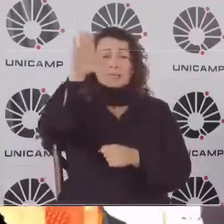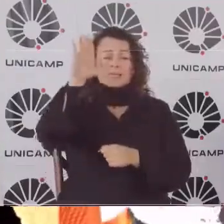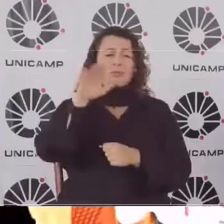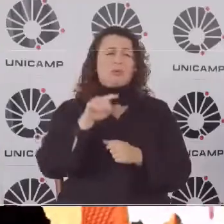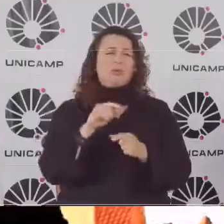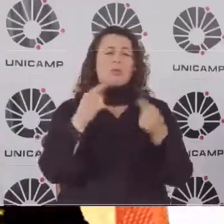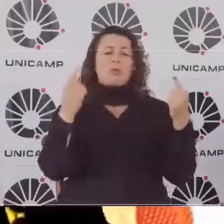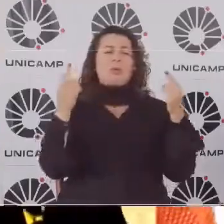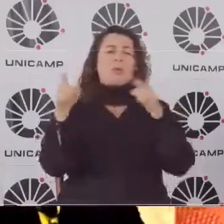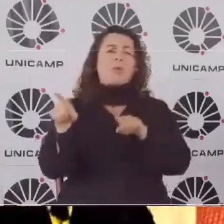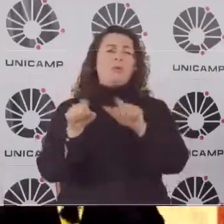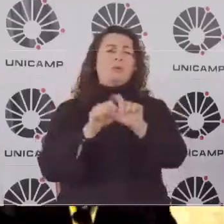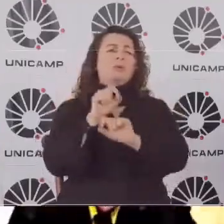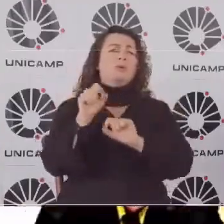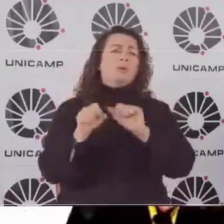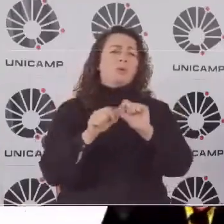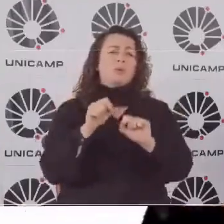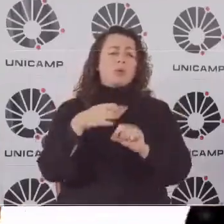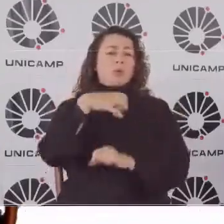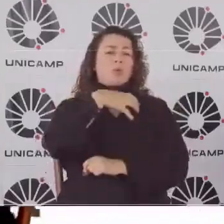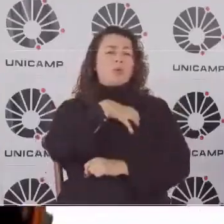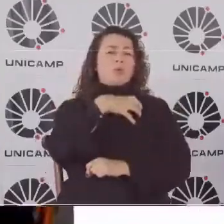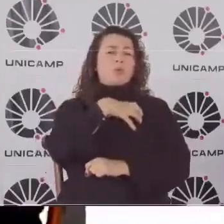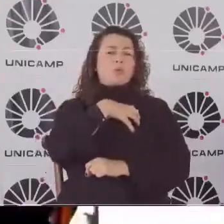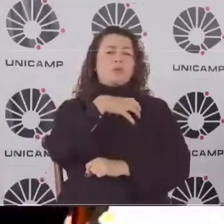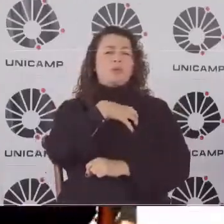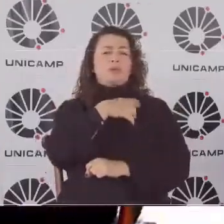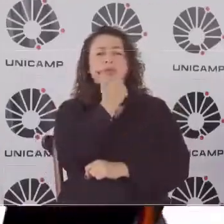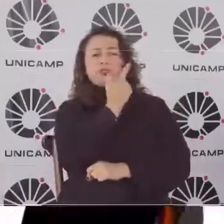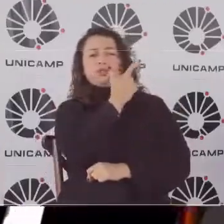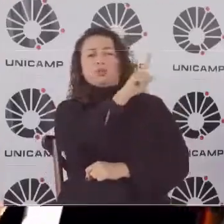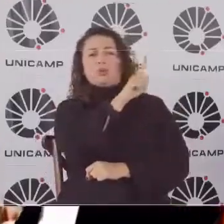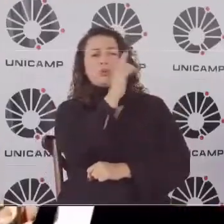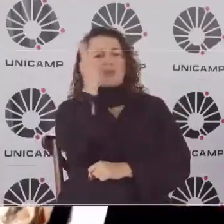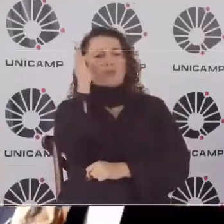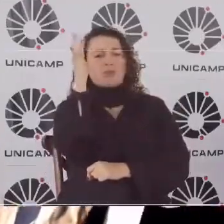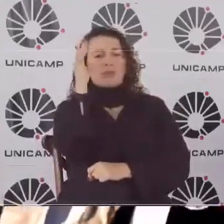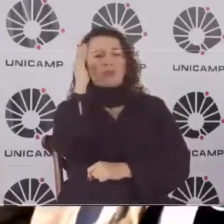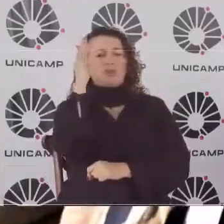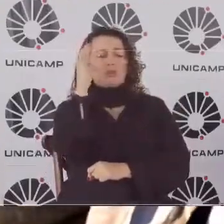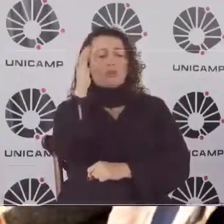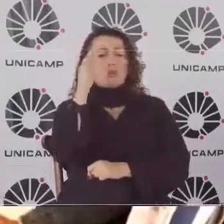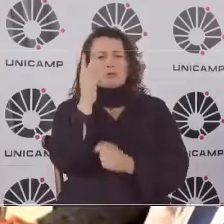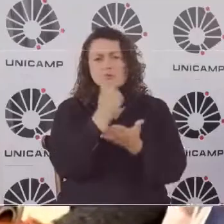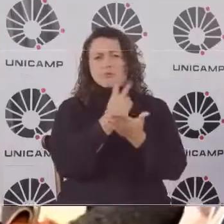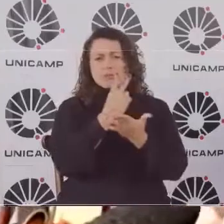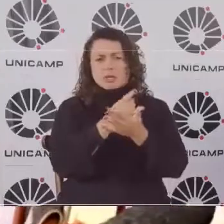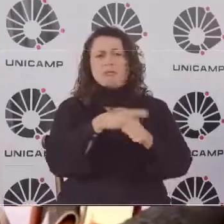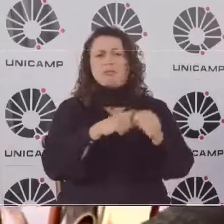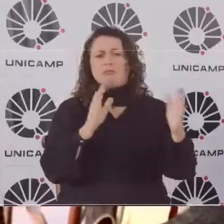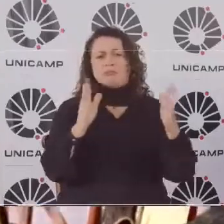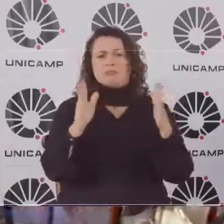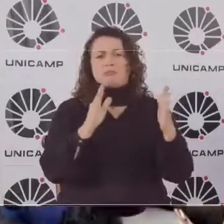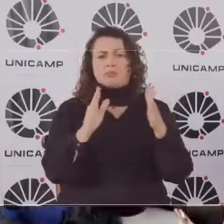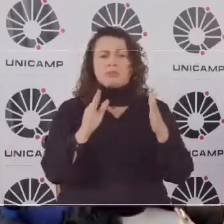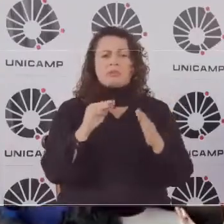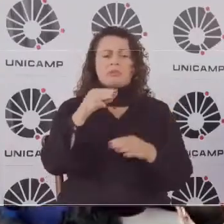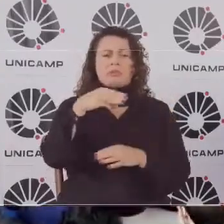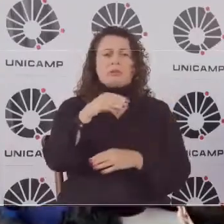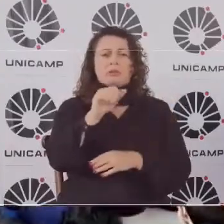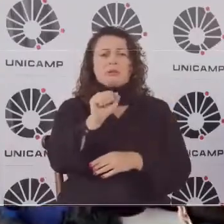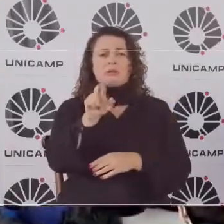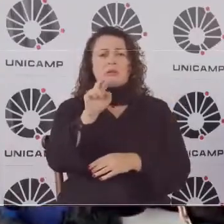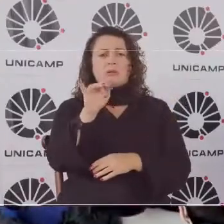contrapondo-se ao comportamento de outro grande filósofo seu contemporâneo Martin